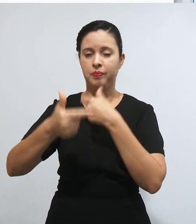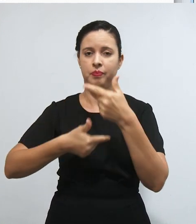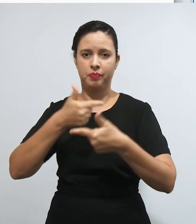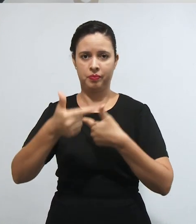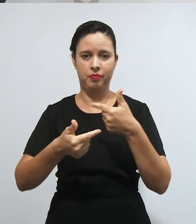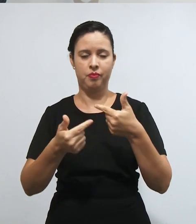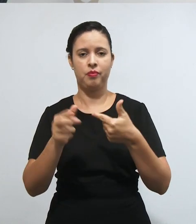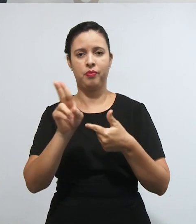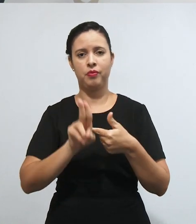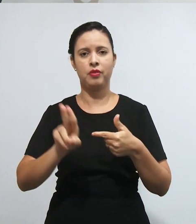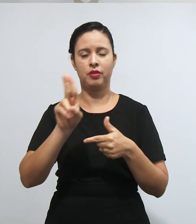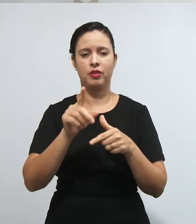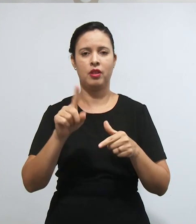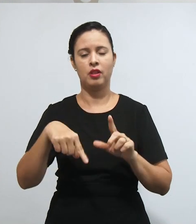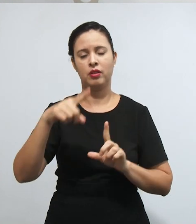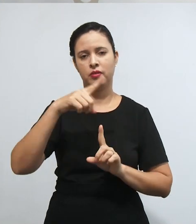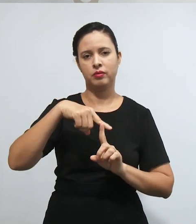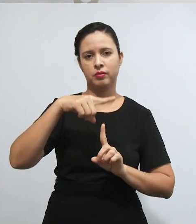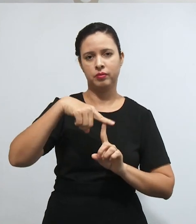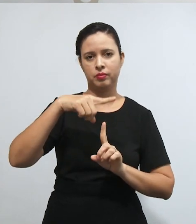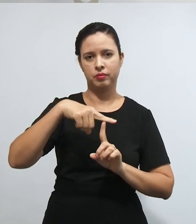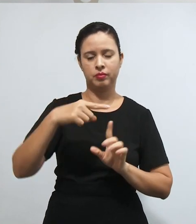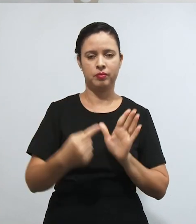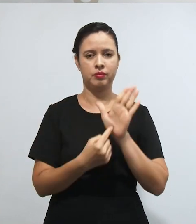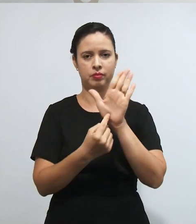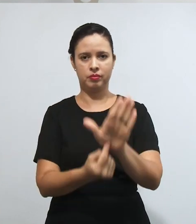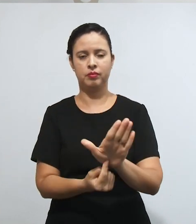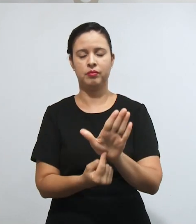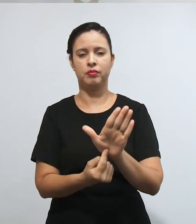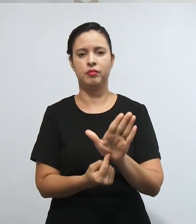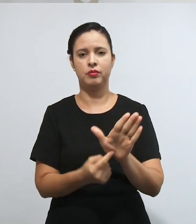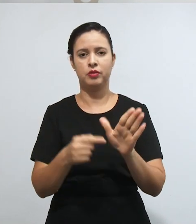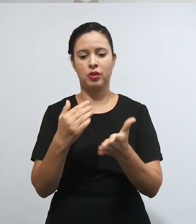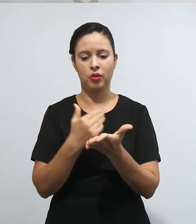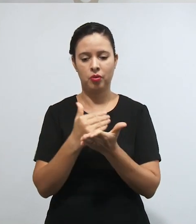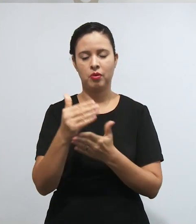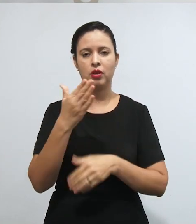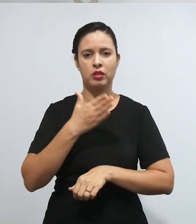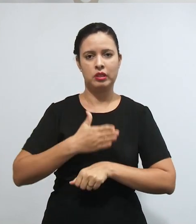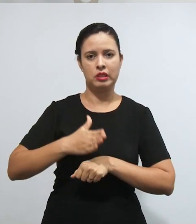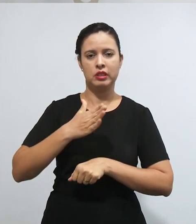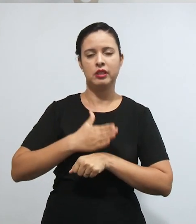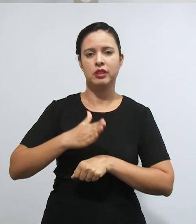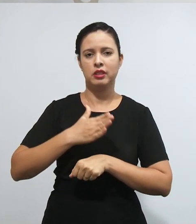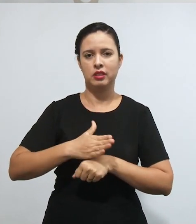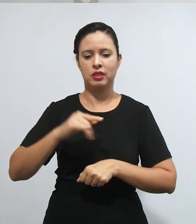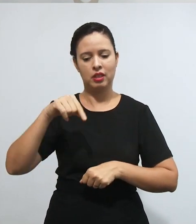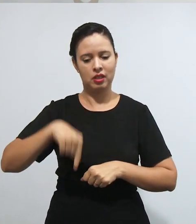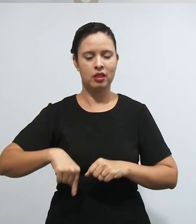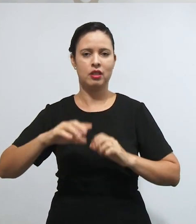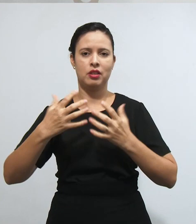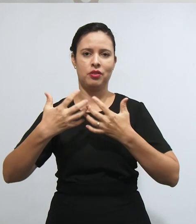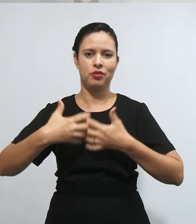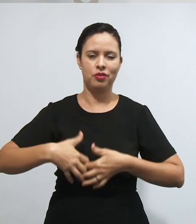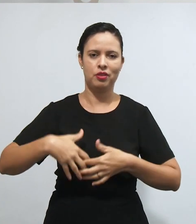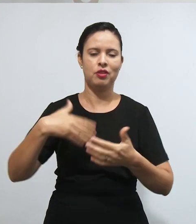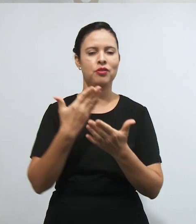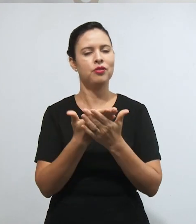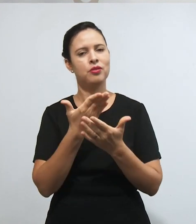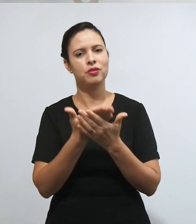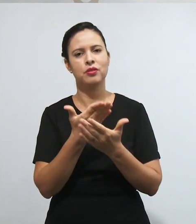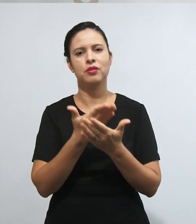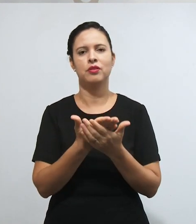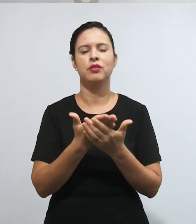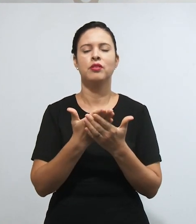utilizando esse tipo de apresentação. Então, vocês começam treinando na instituição de ensino de vocês, com a gente,